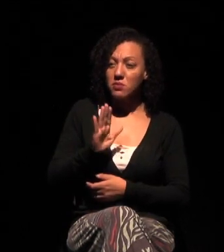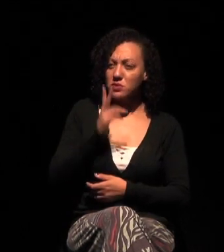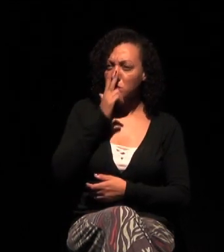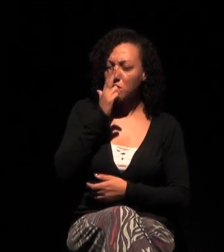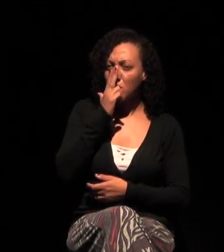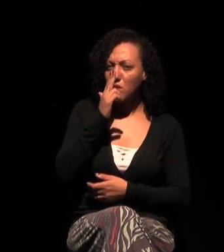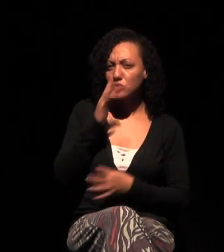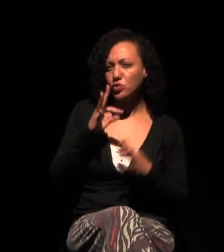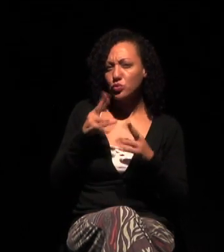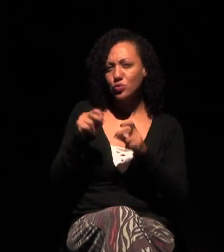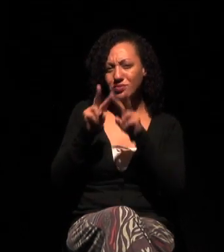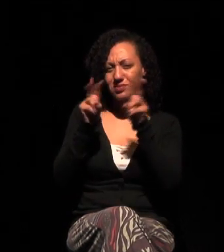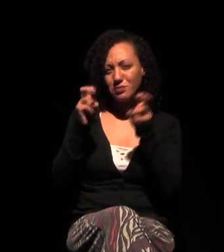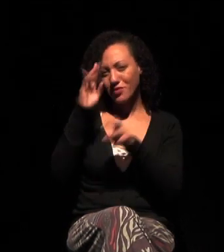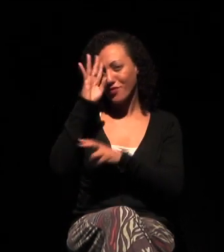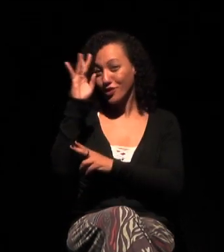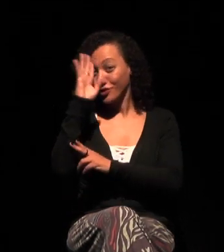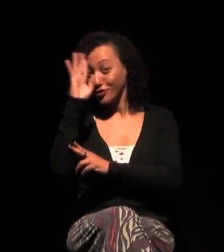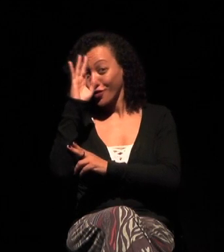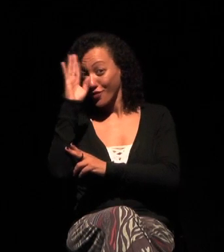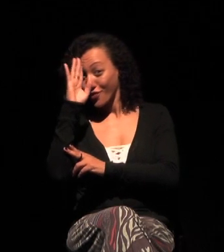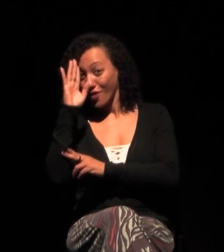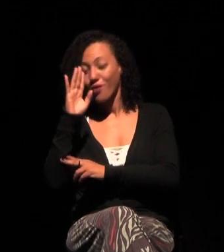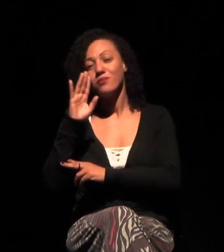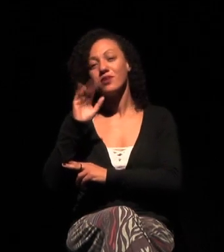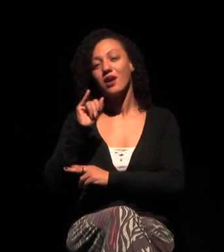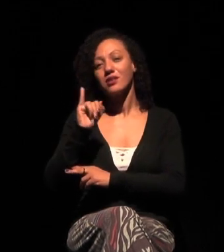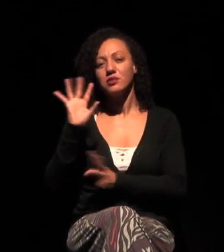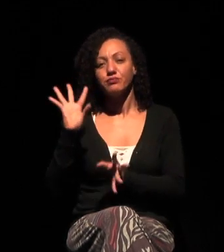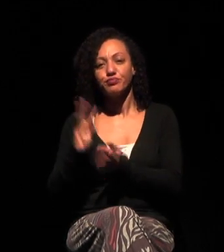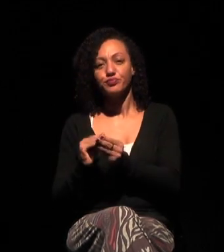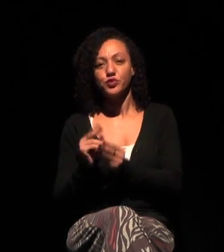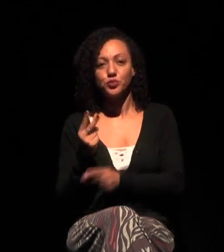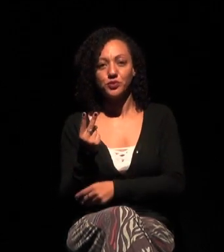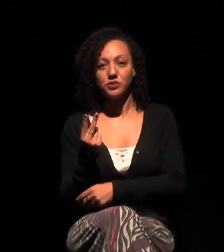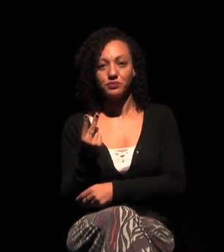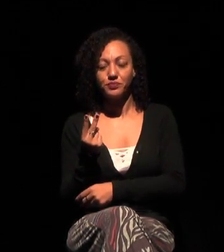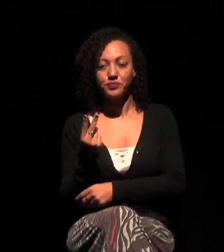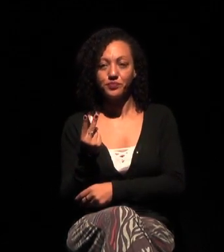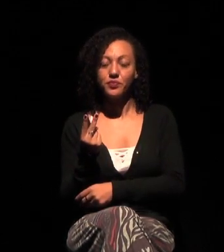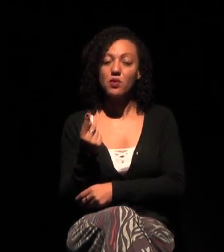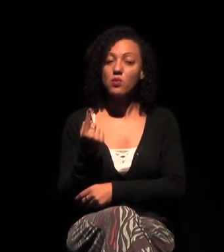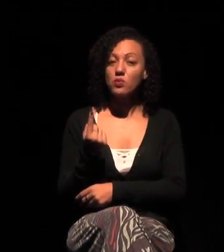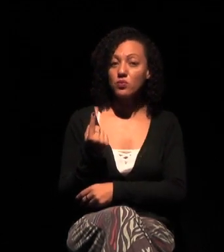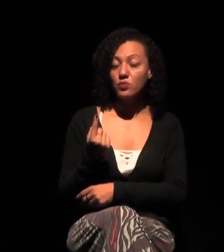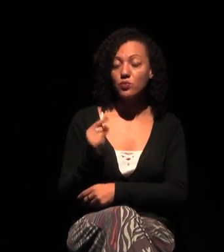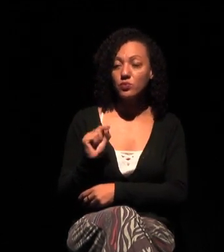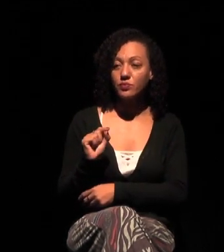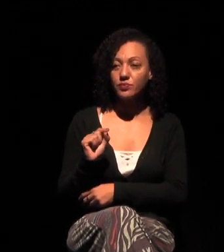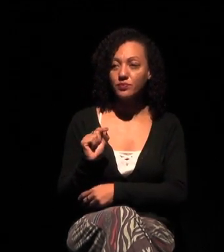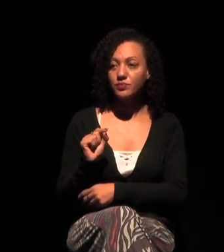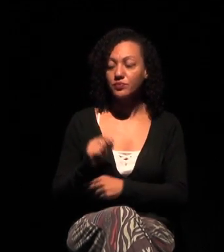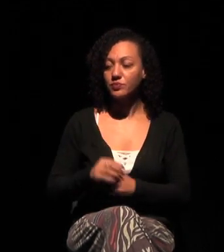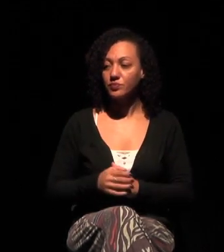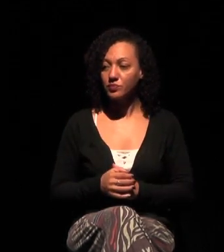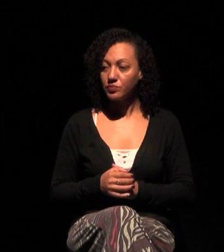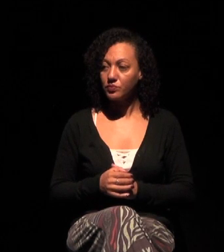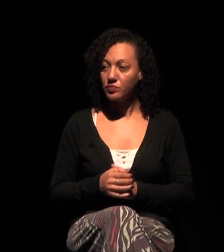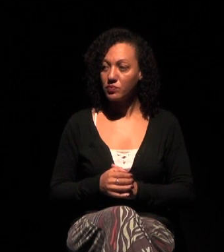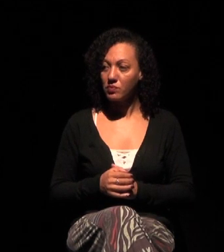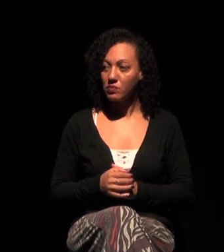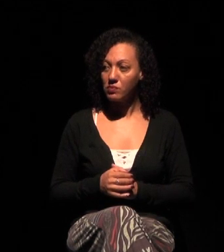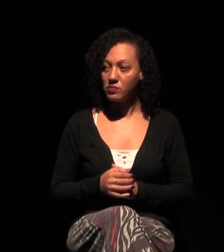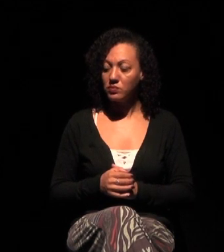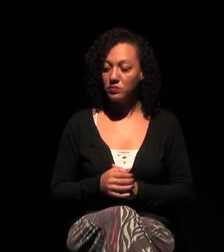filosóficas básicas da área se resume a duas na verdade uma questão é se é possível